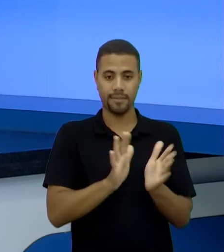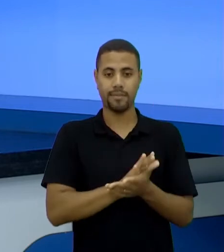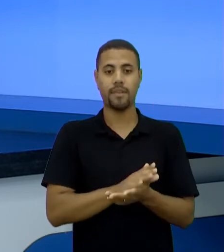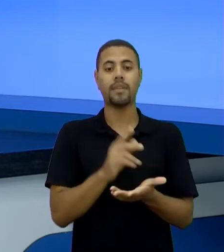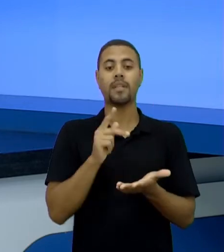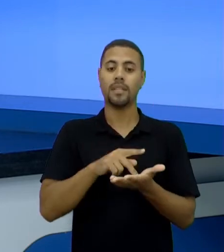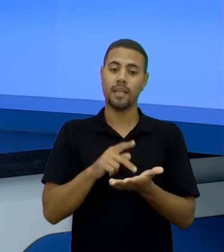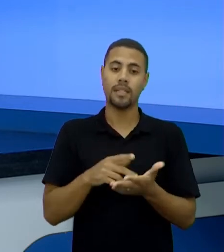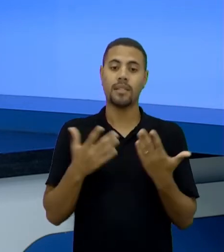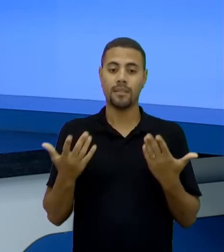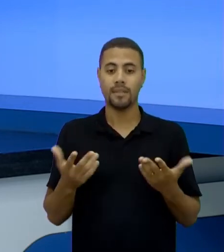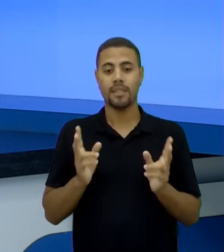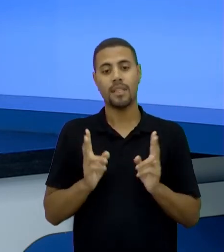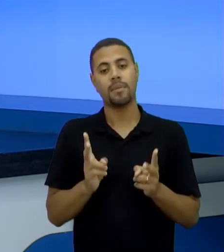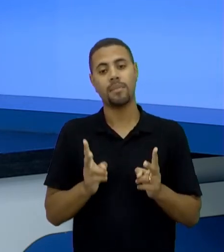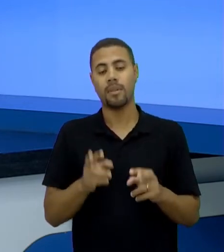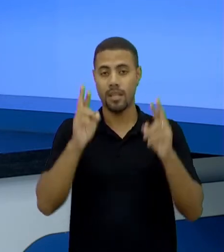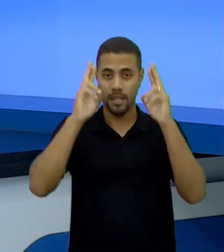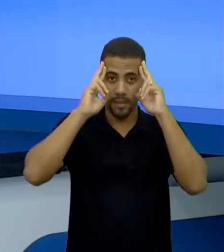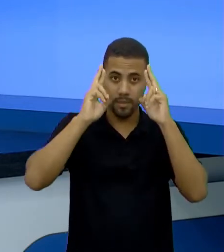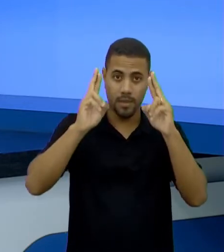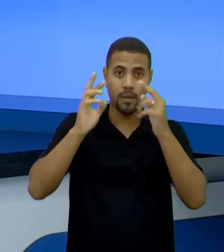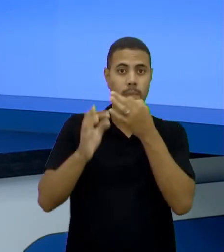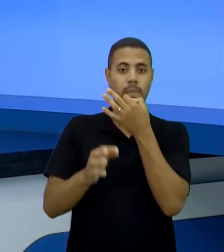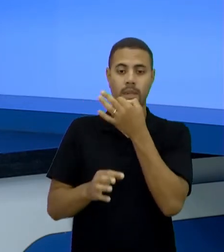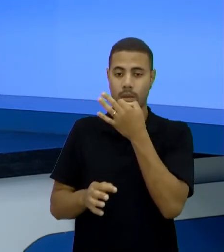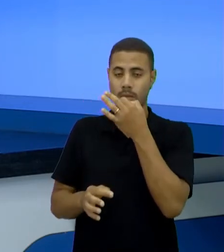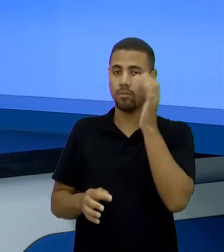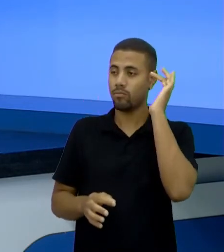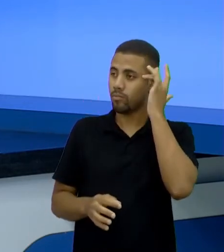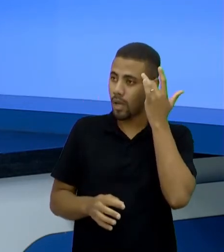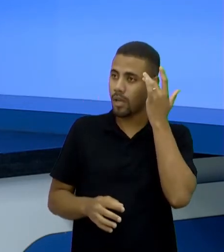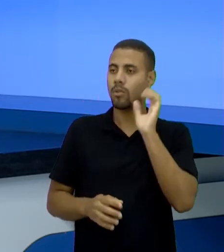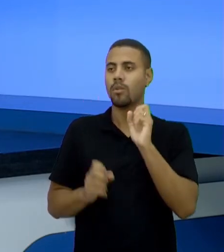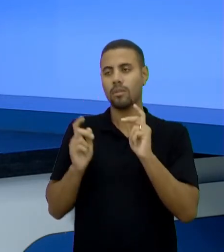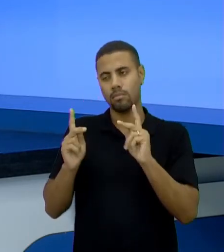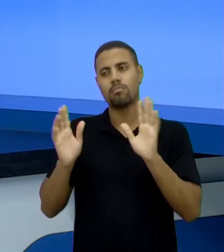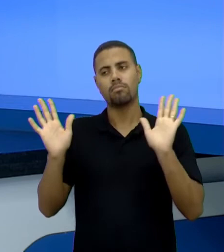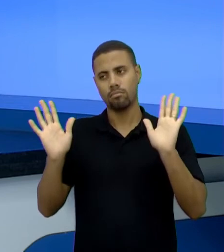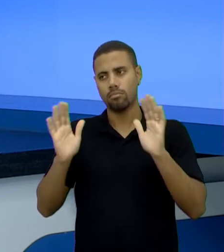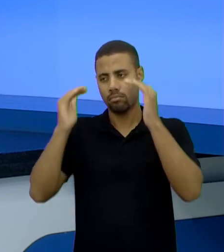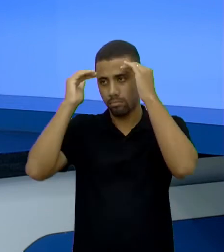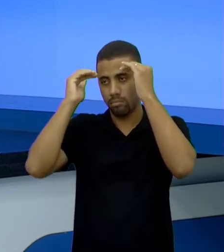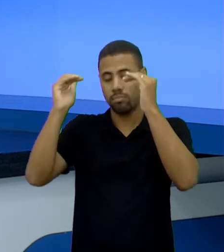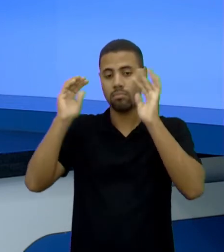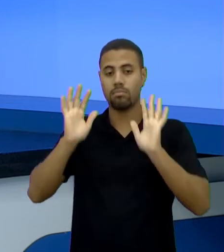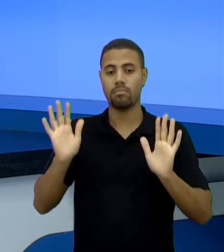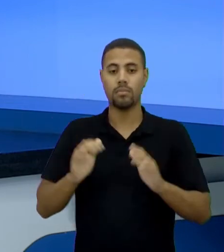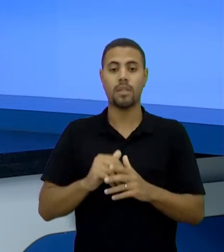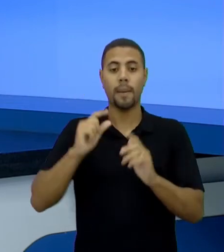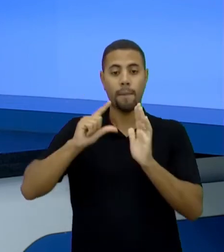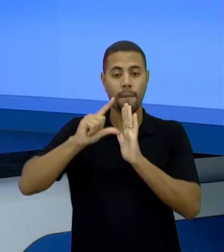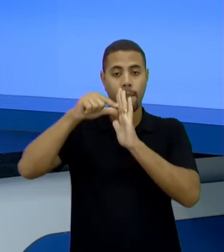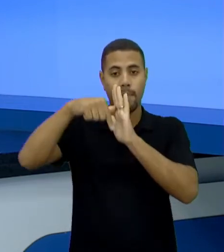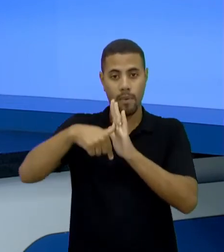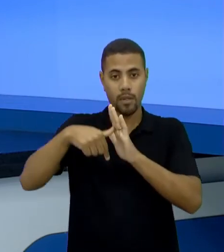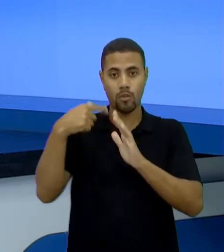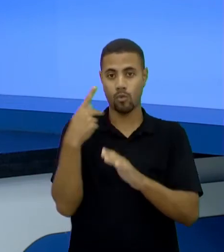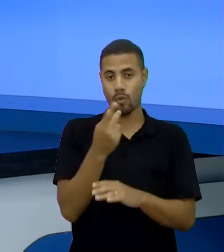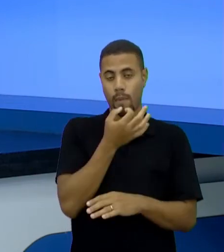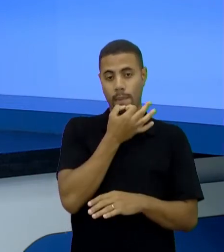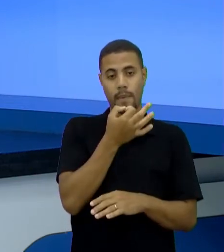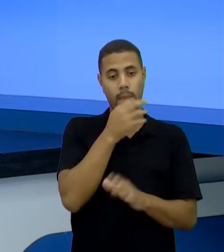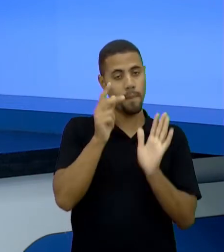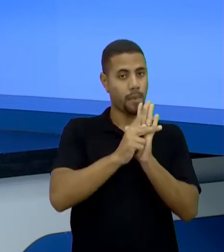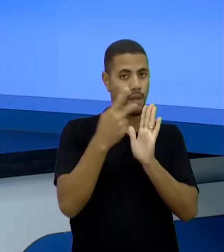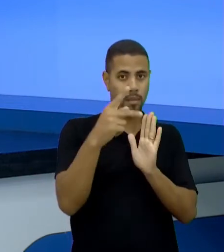bom, primeiro que é sempre assim, você vai respeitar a opinião do outro. E aí, o que você for passar depois em relação à sua opinião,